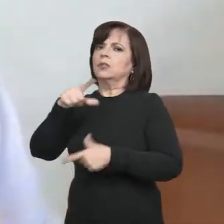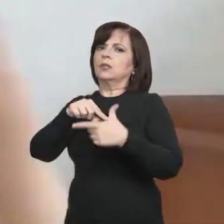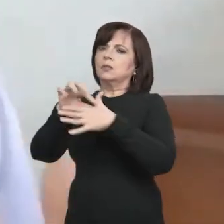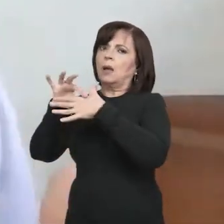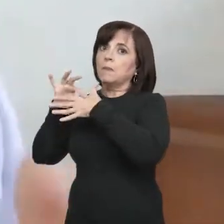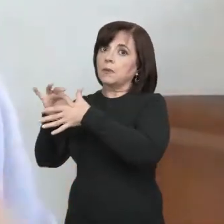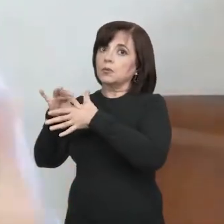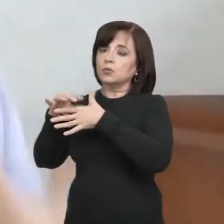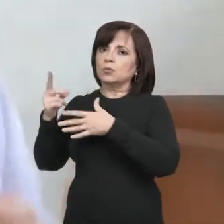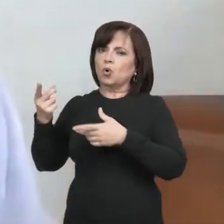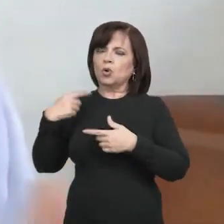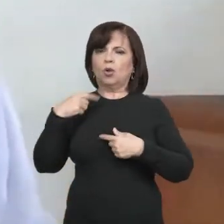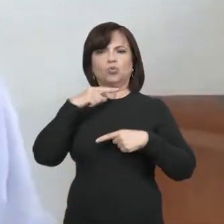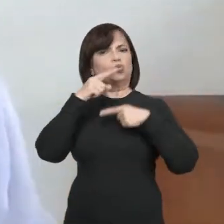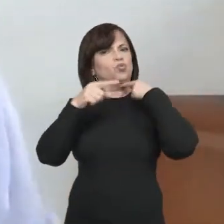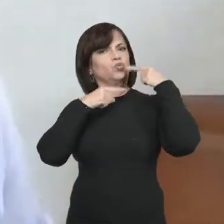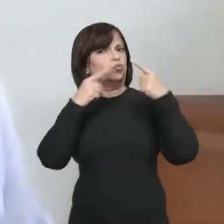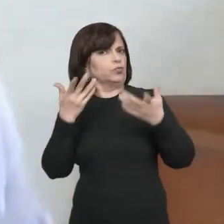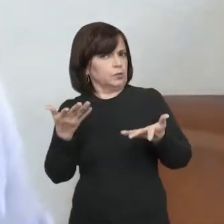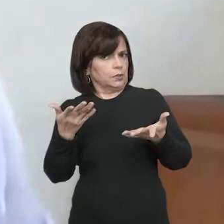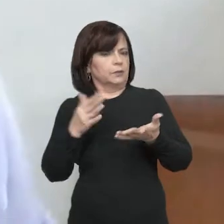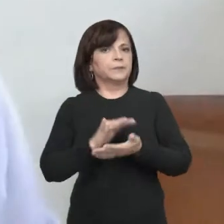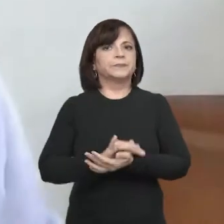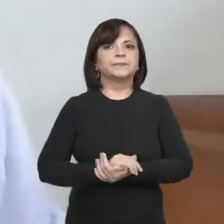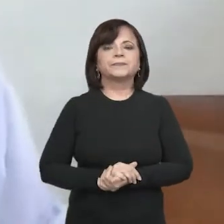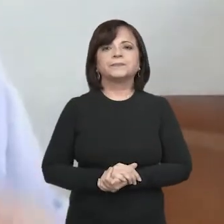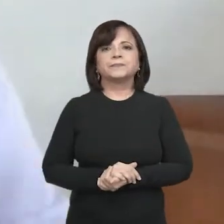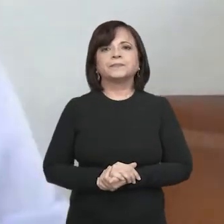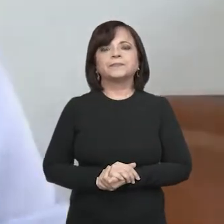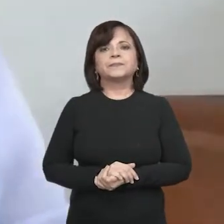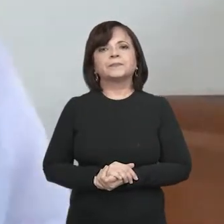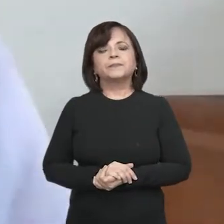outros elementos que me deixaram com dúvida.